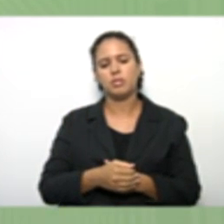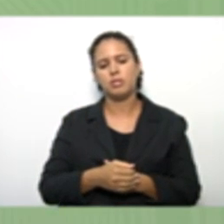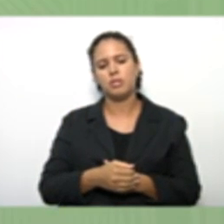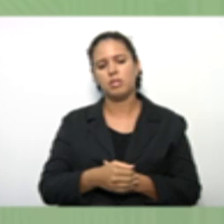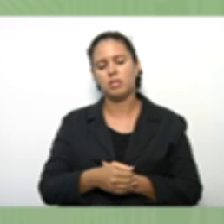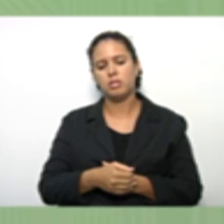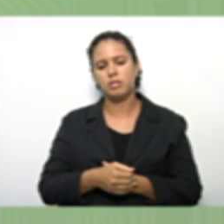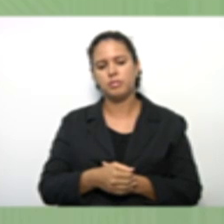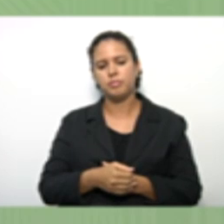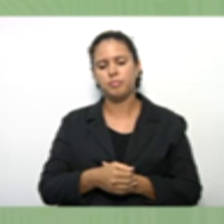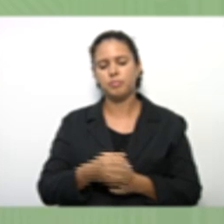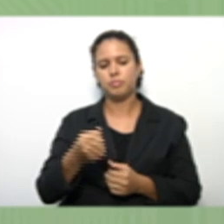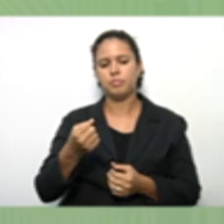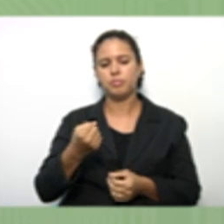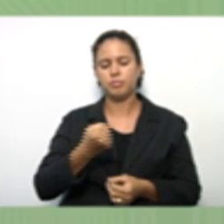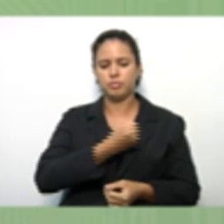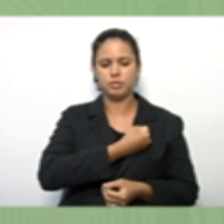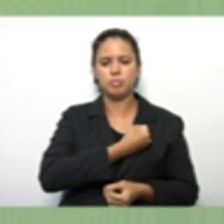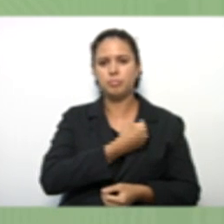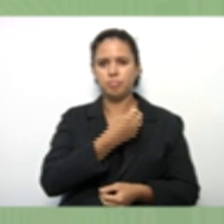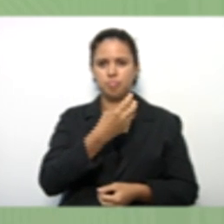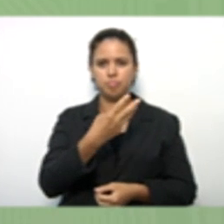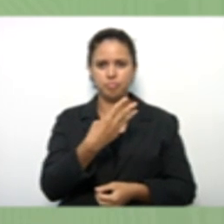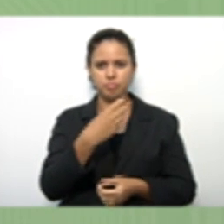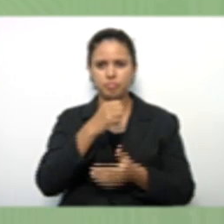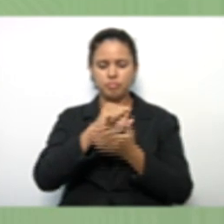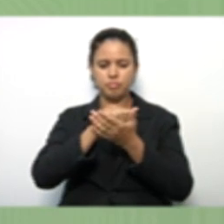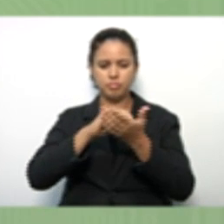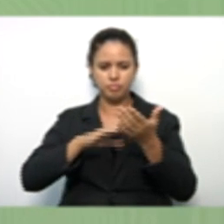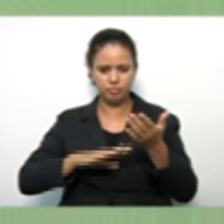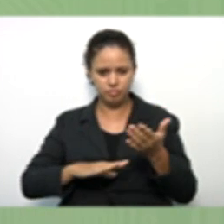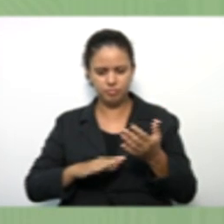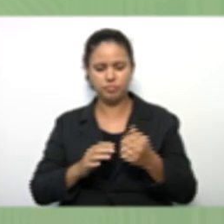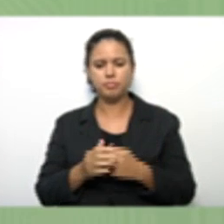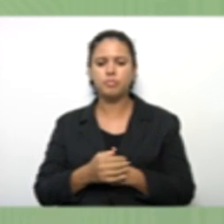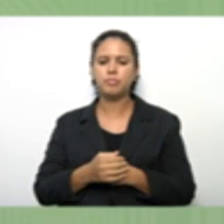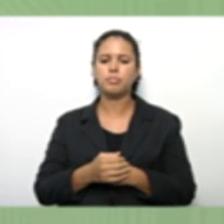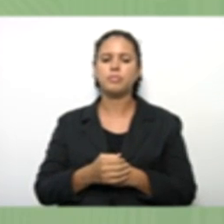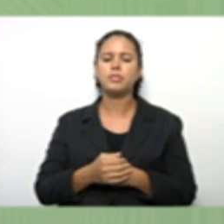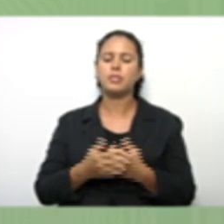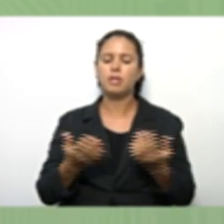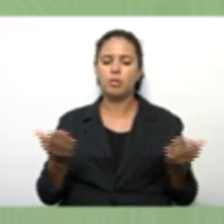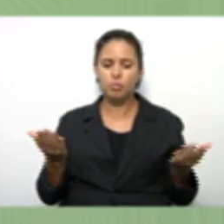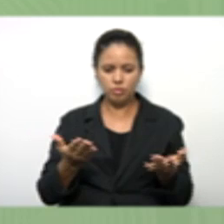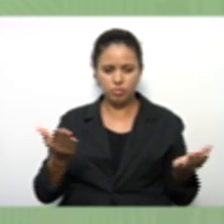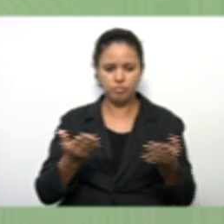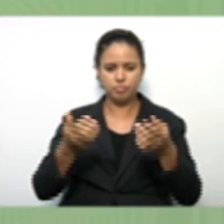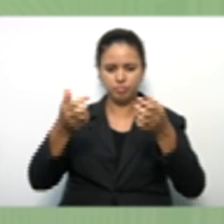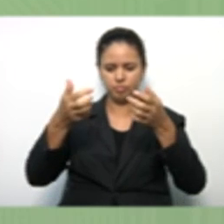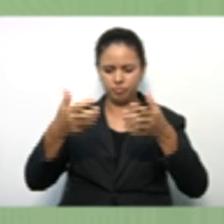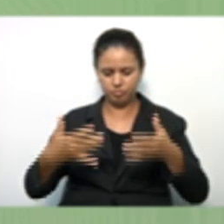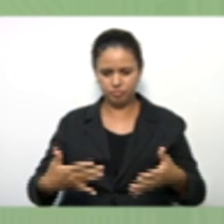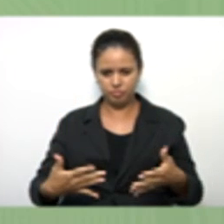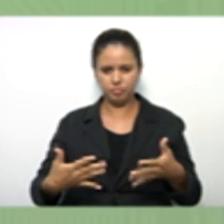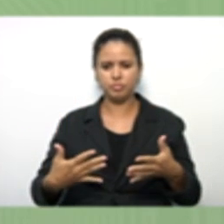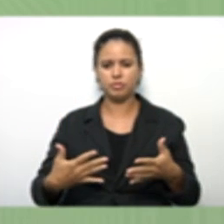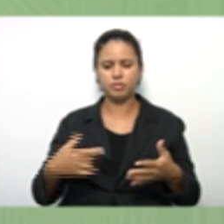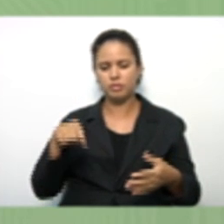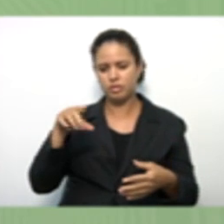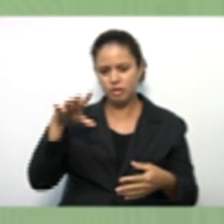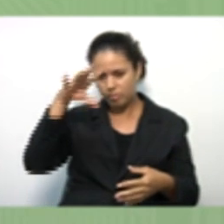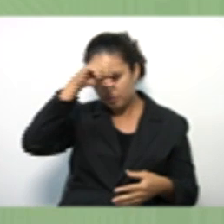3. Com base nos ensinamentos transmitidos durante a aula, assinale a alternativa